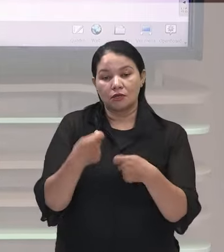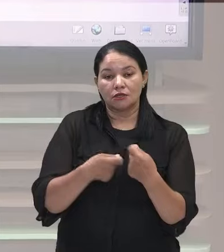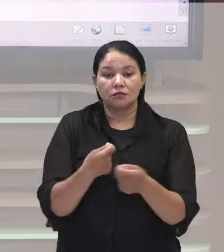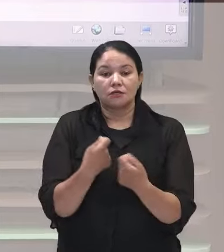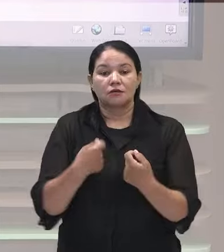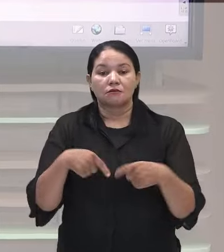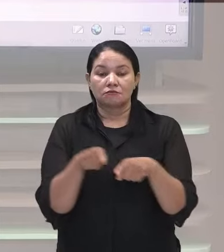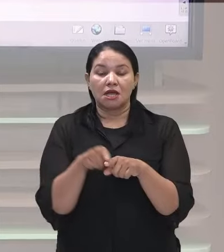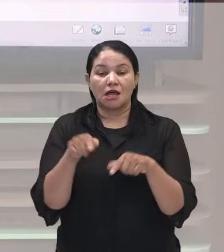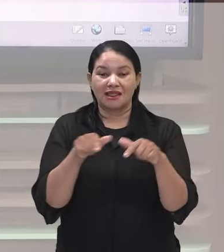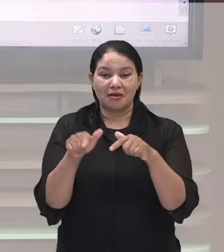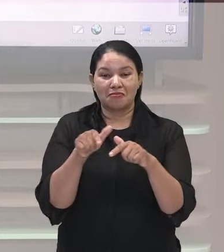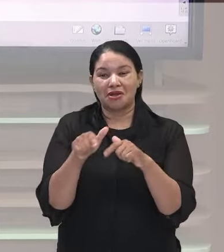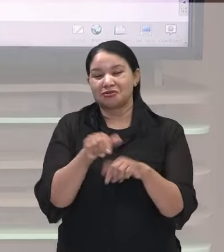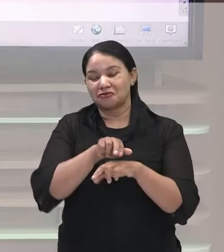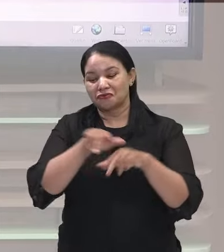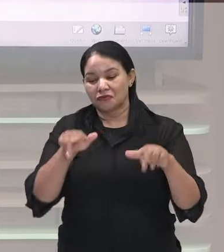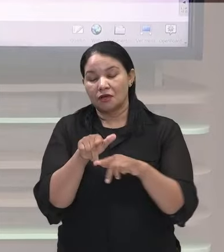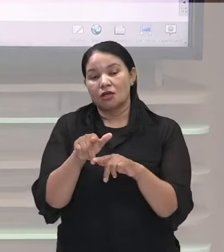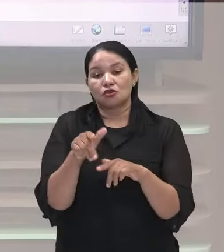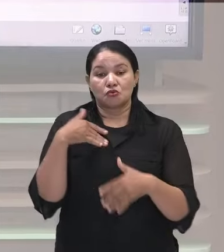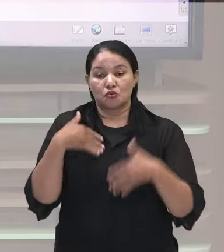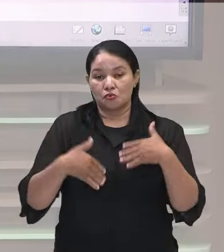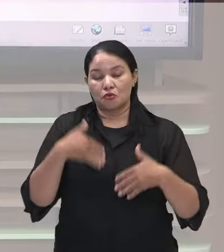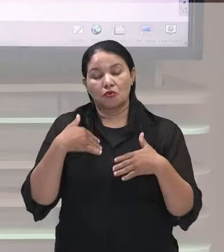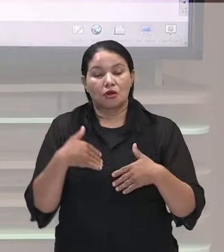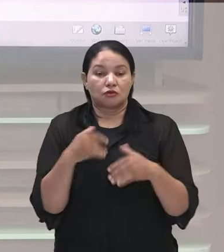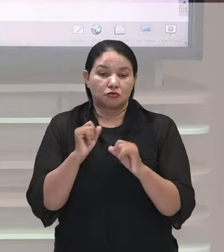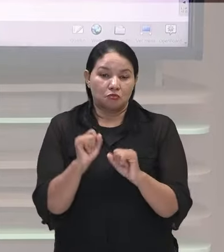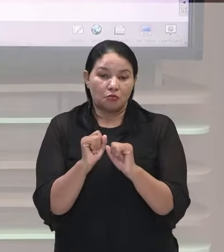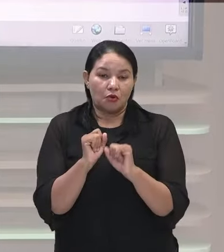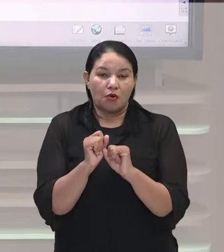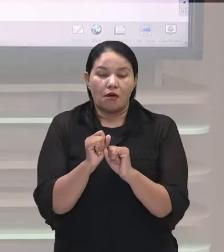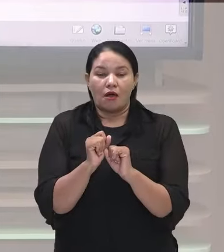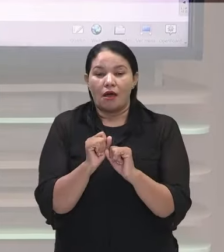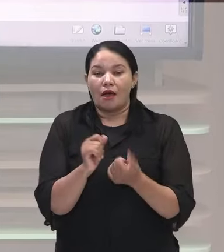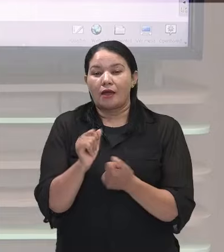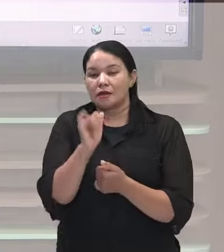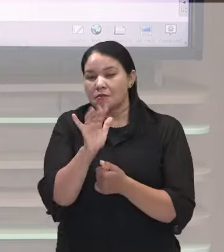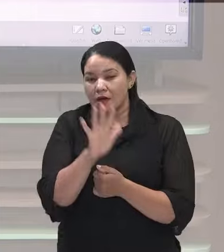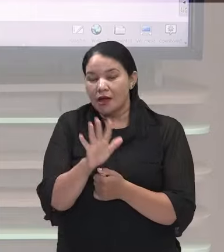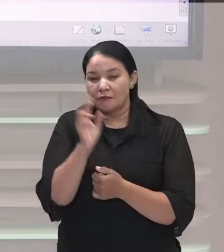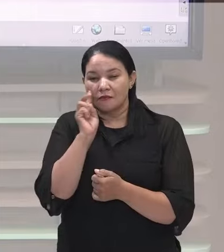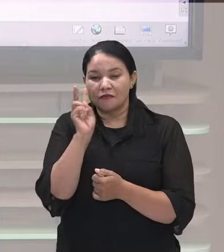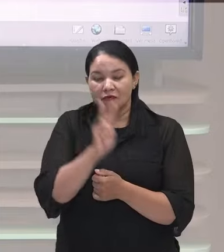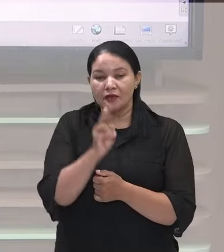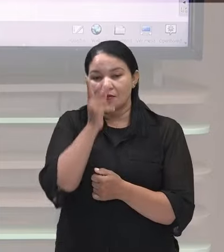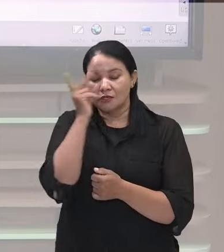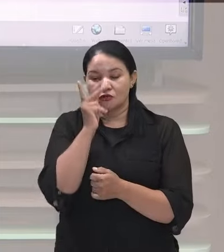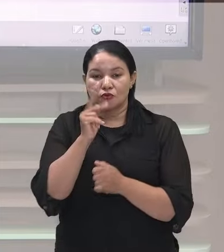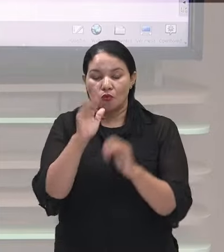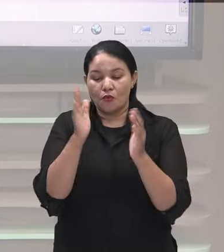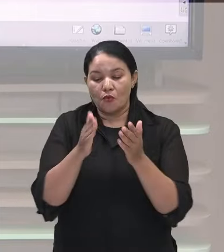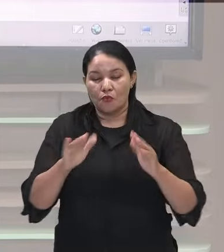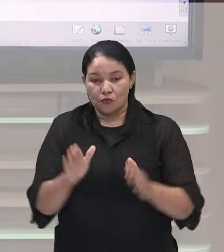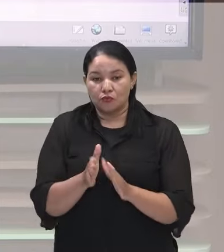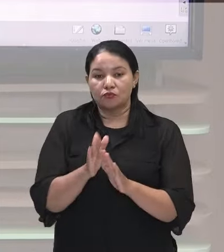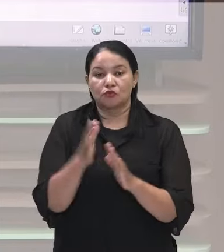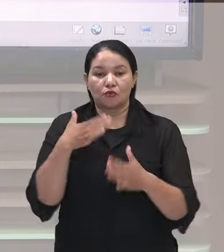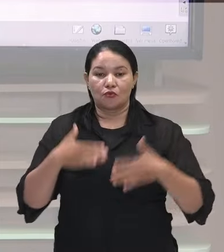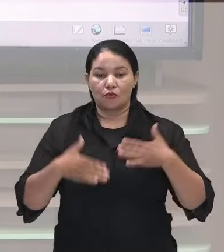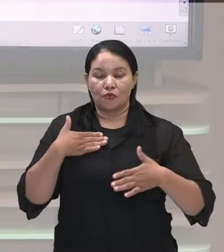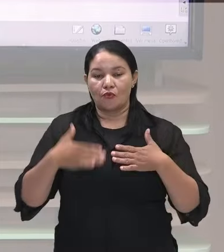práticas corporais, em que passa a imagem de que tem um corpo ideal. E esse corpo ideal ele é irreal para a maioria das